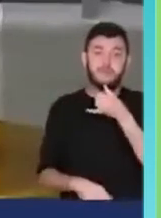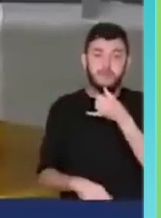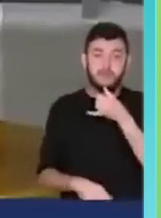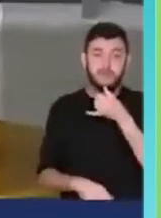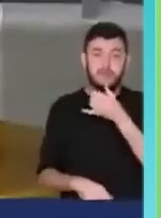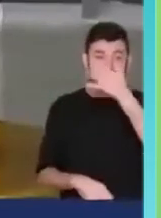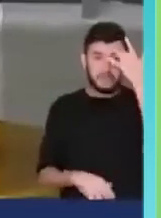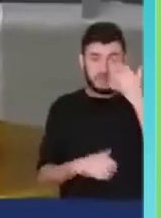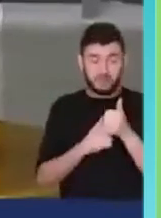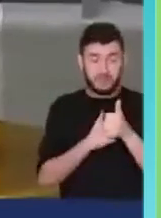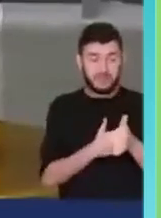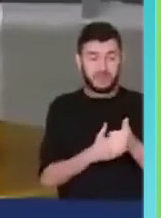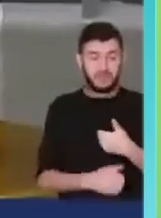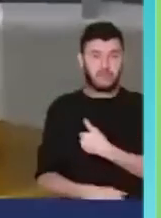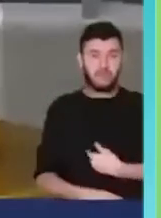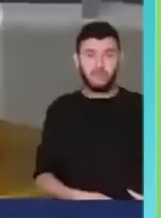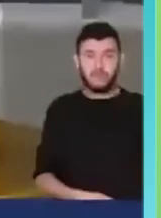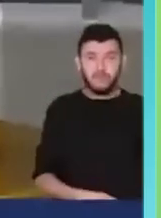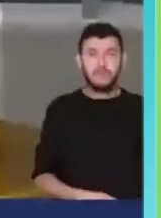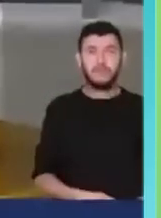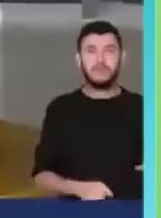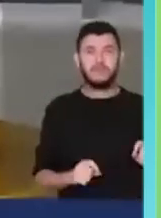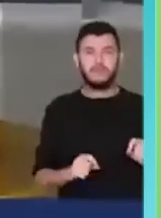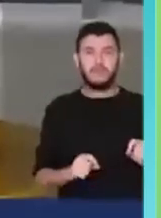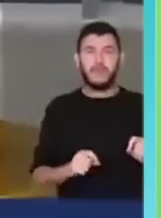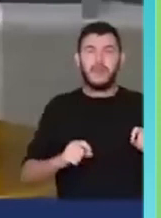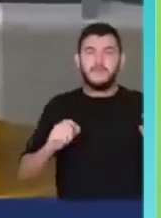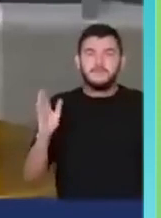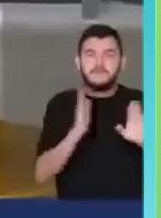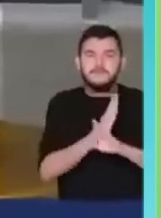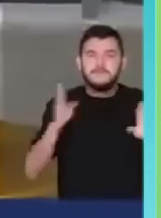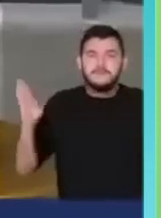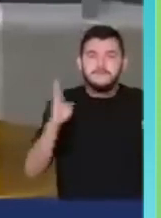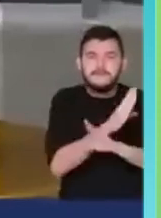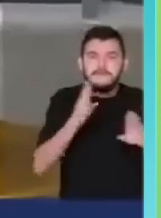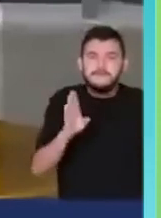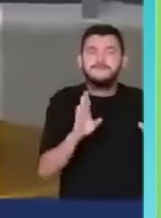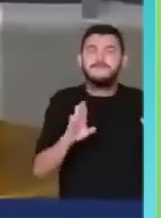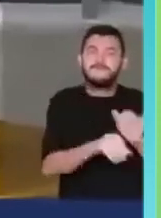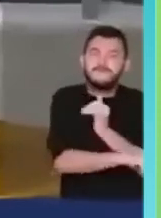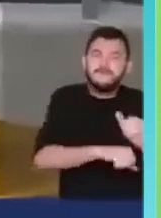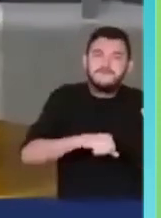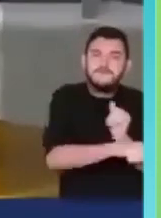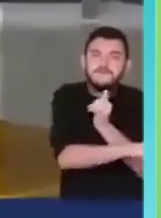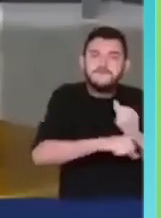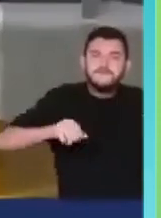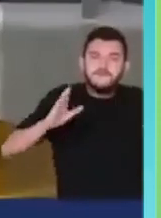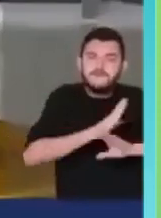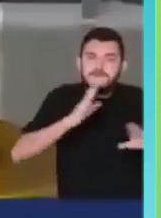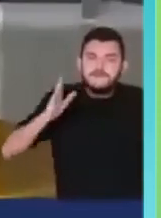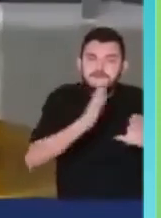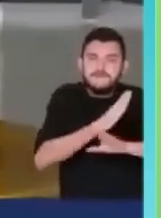seguidores do governo entrar em campo e numa dobra manobra parceira